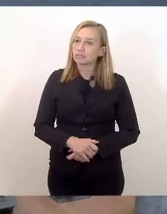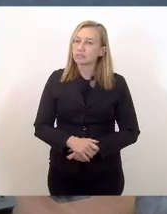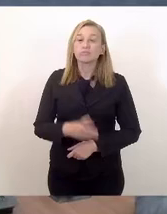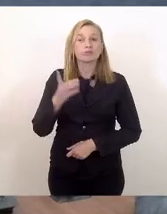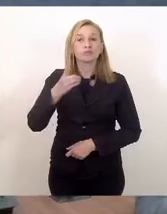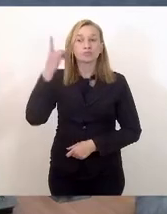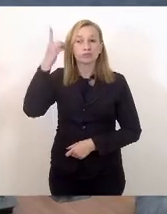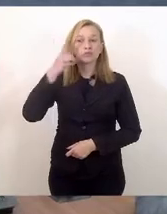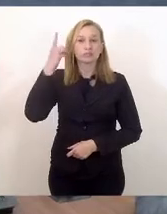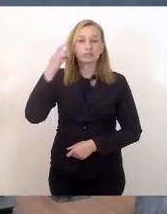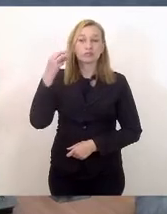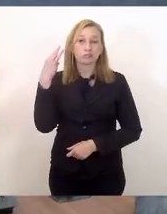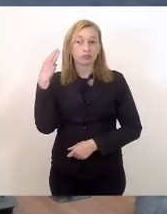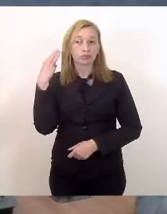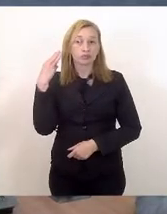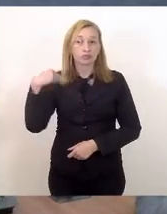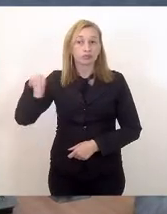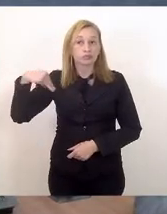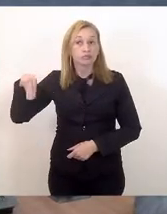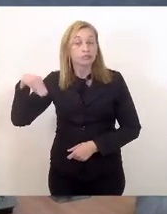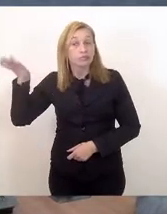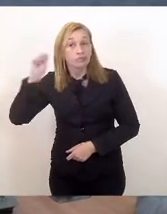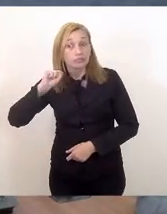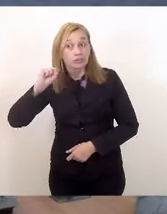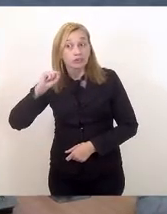Deputado Carlos Mink, está ouvindo ou não?